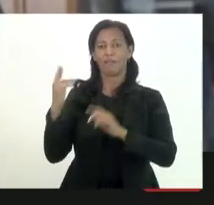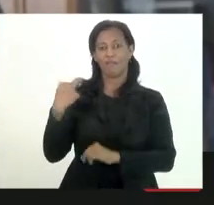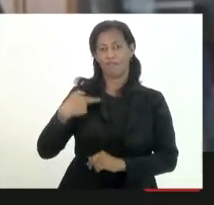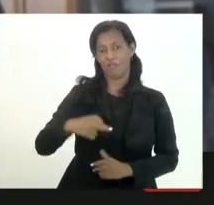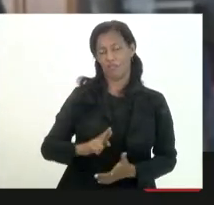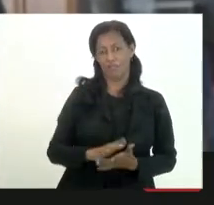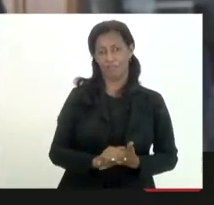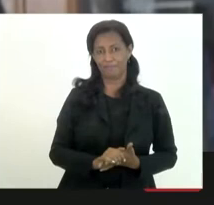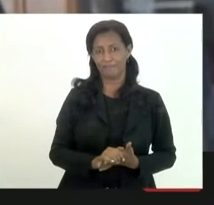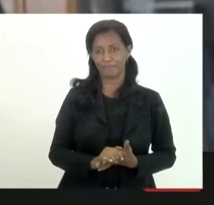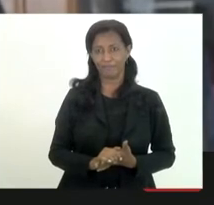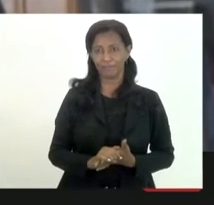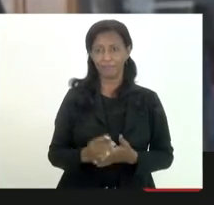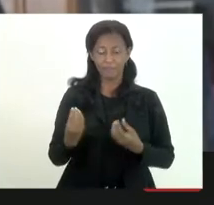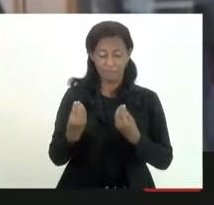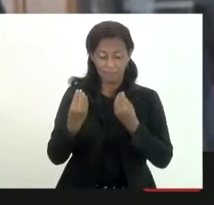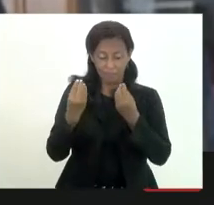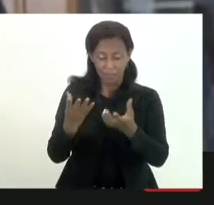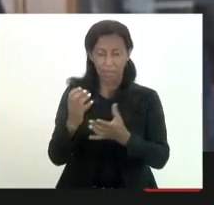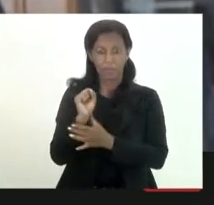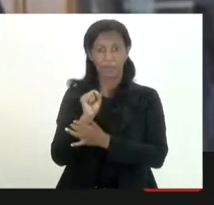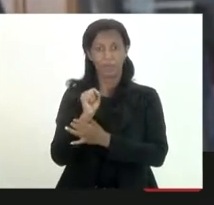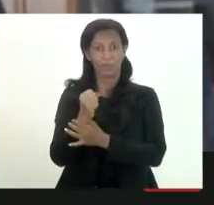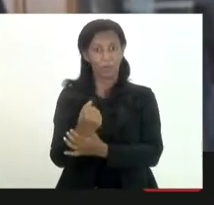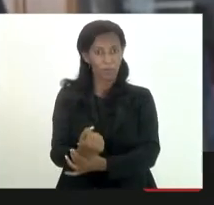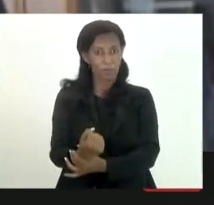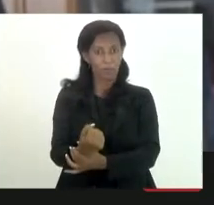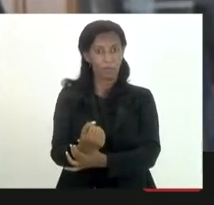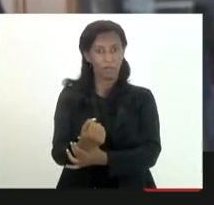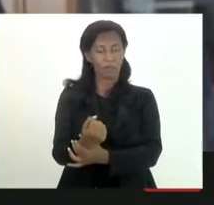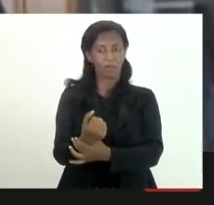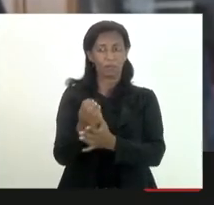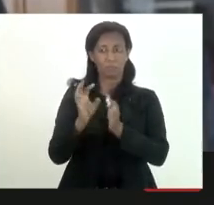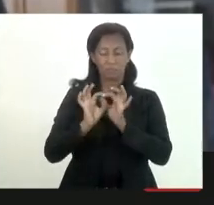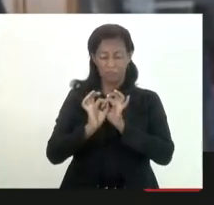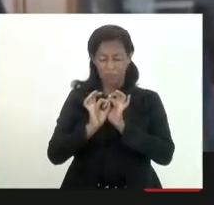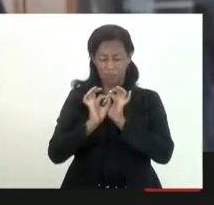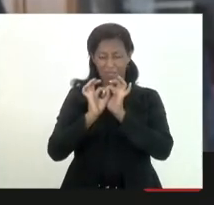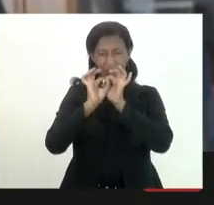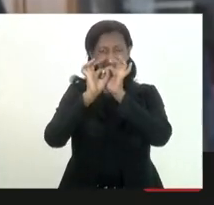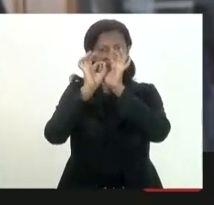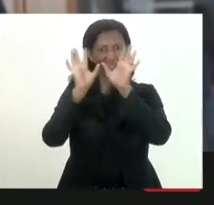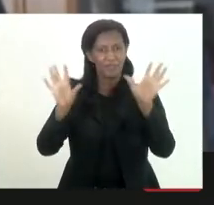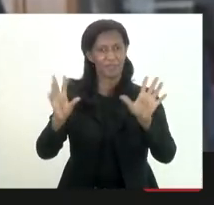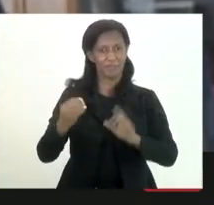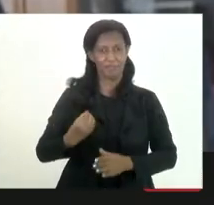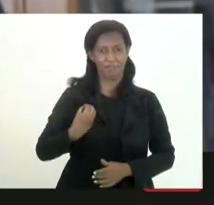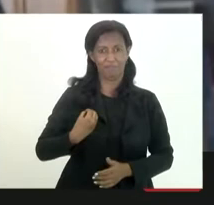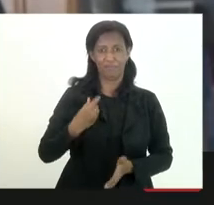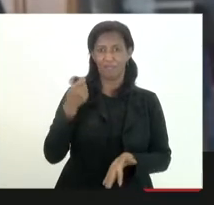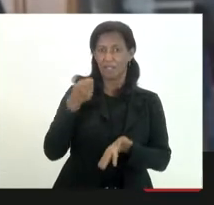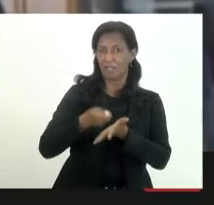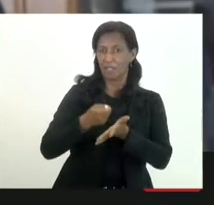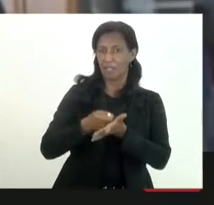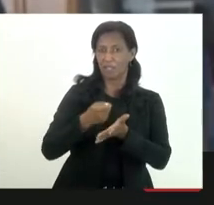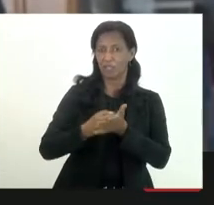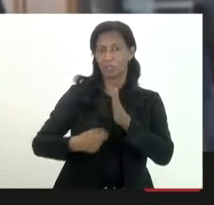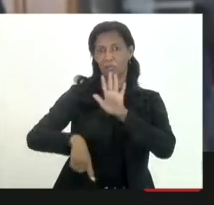religiosa, promovendo e assegurando o livre exercício e garantindo por forma da